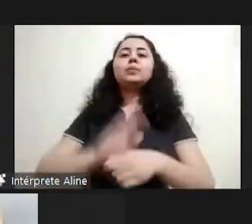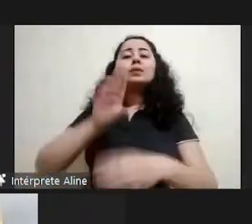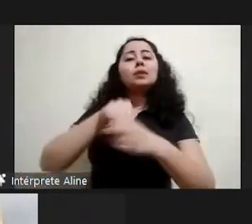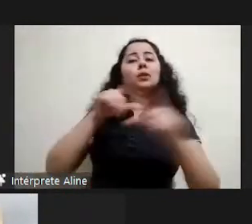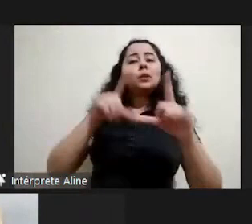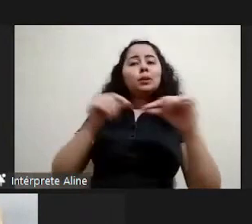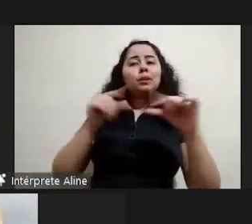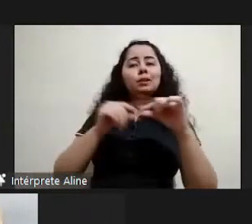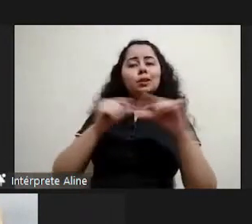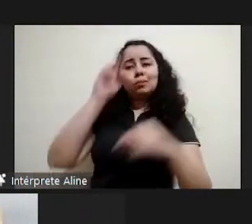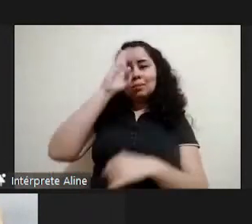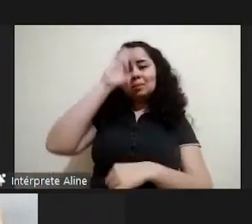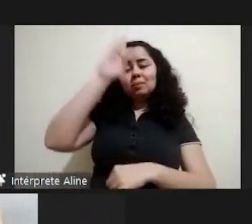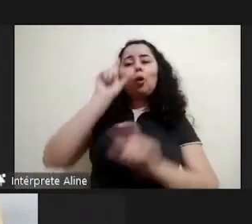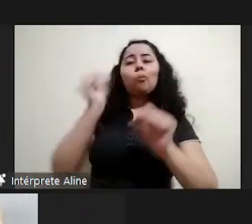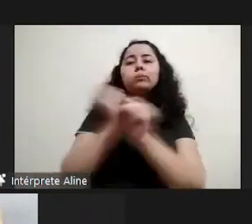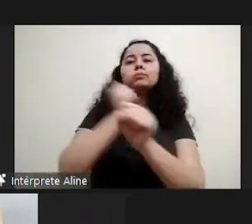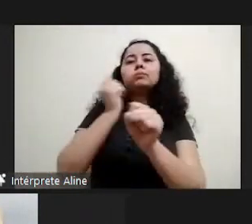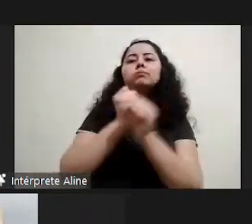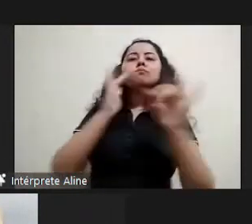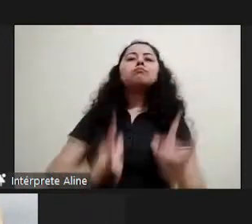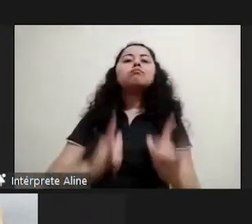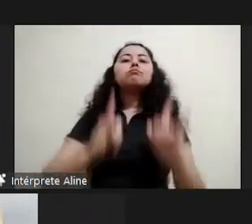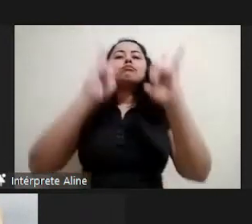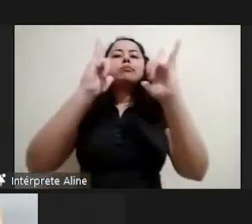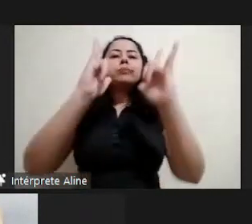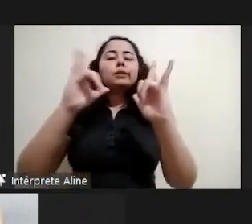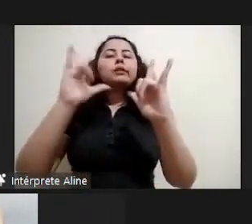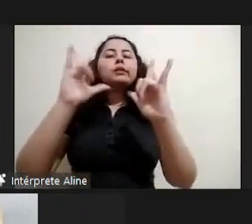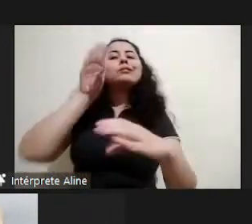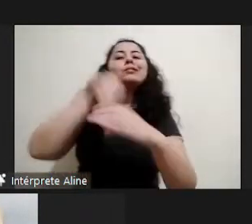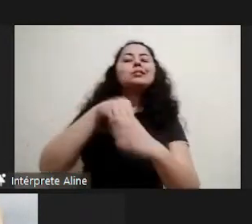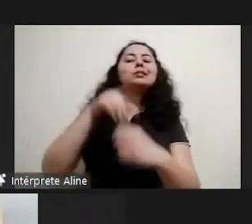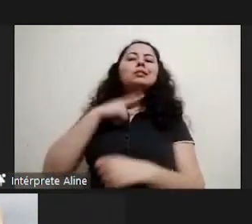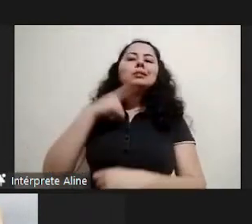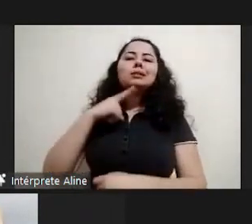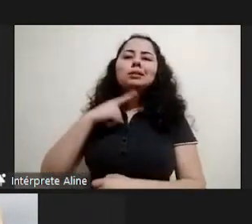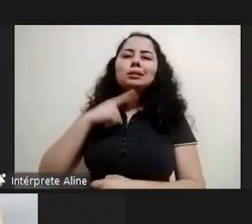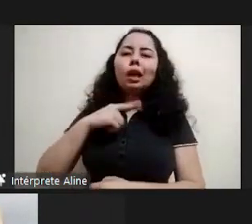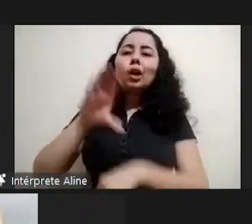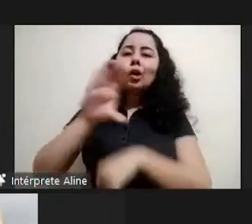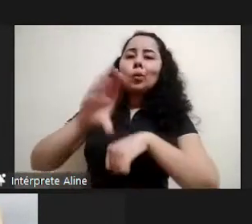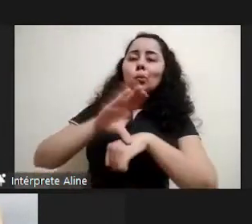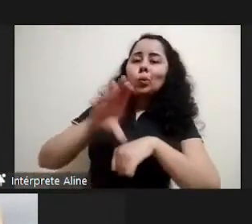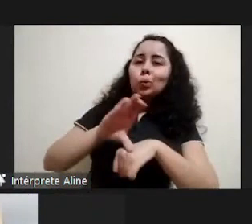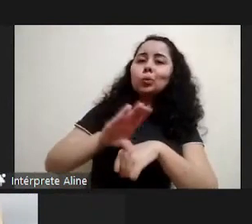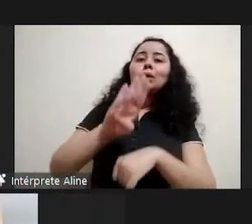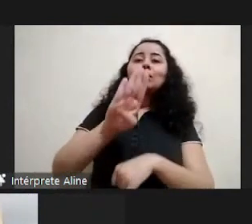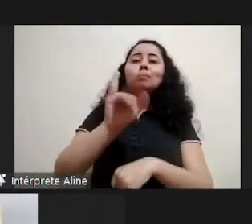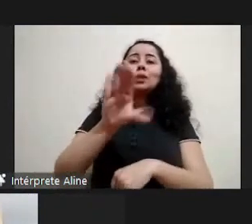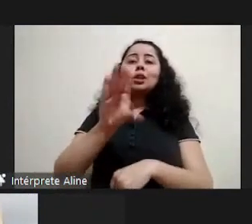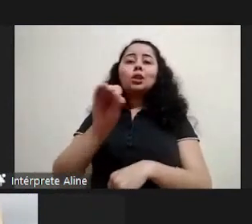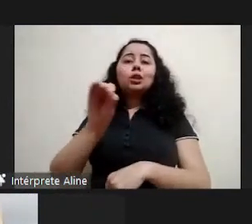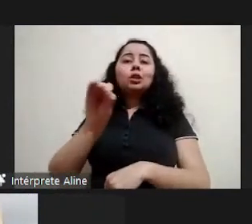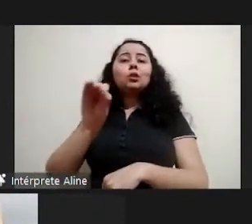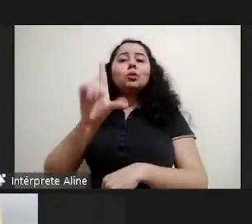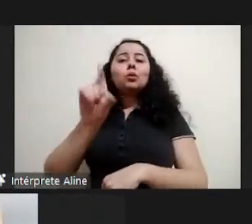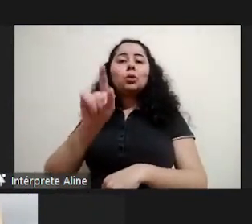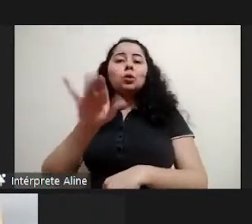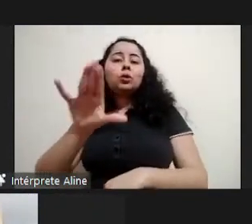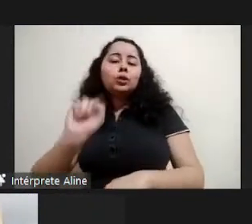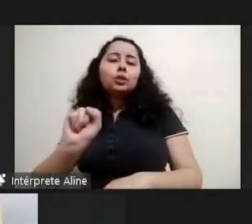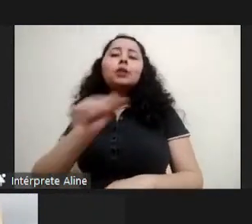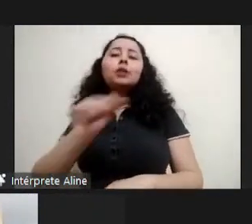a construção dos prédios que abrigam os departamentos de Biologia e Zoologia e de Nutrição, além das reformas em